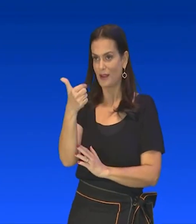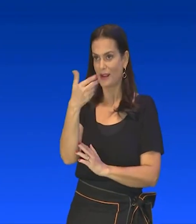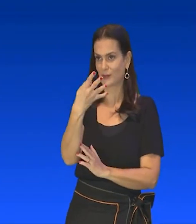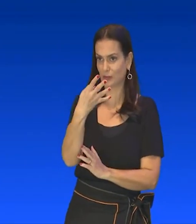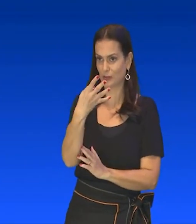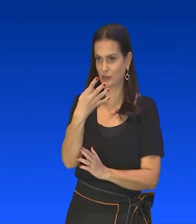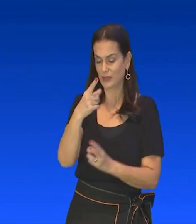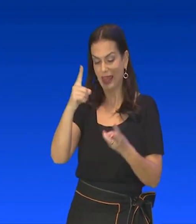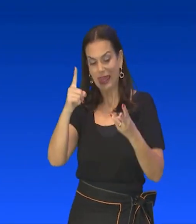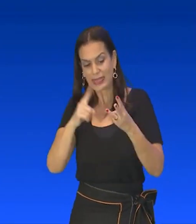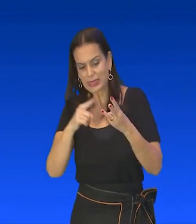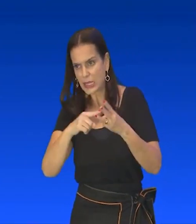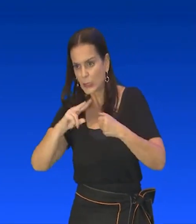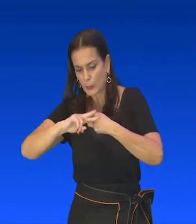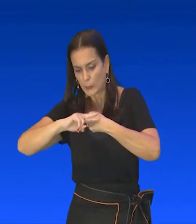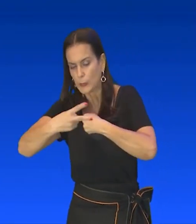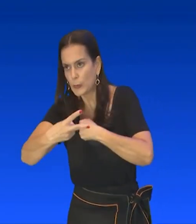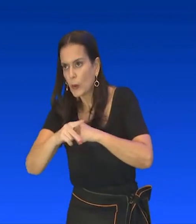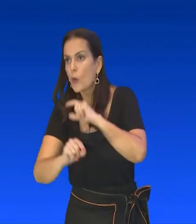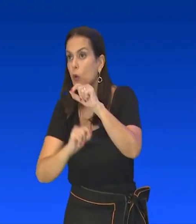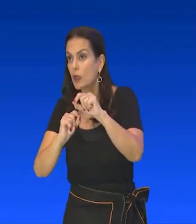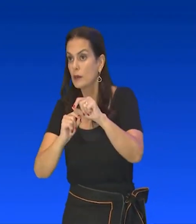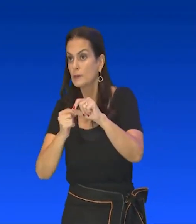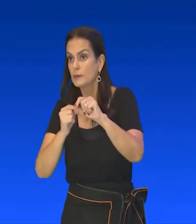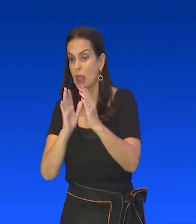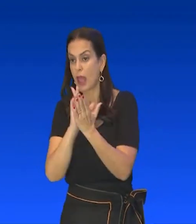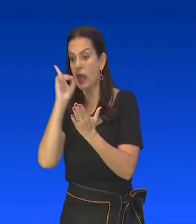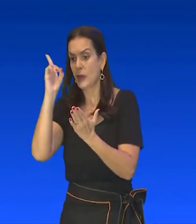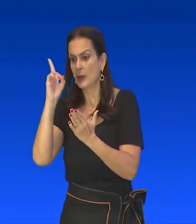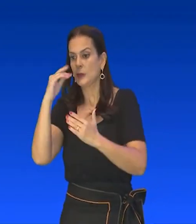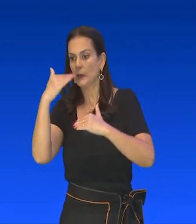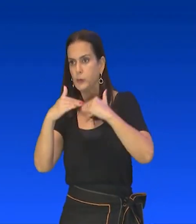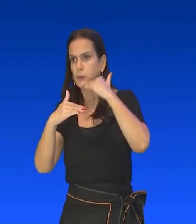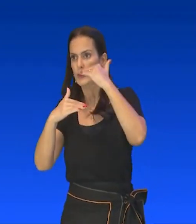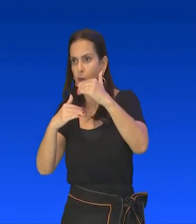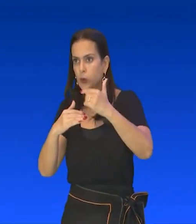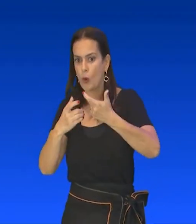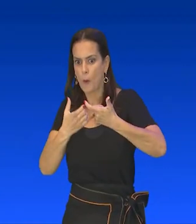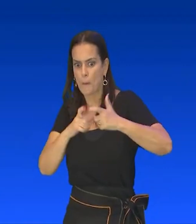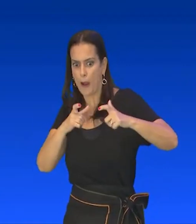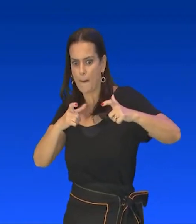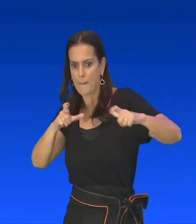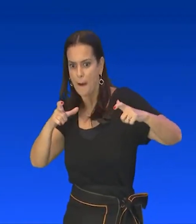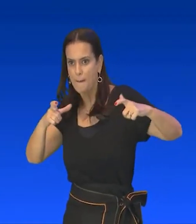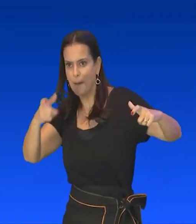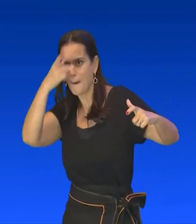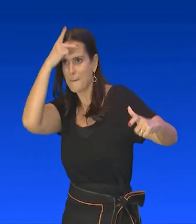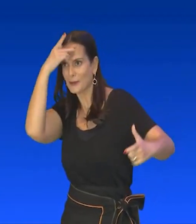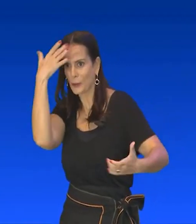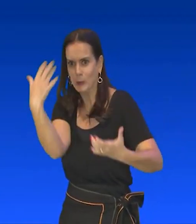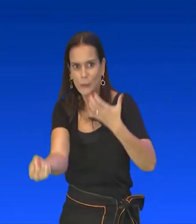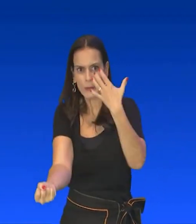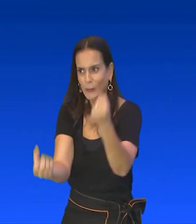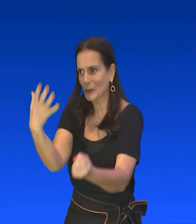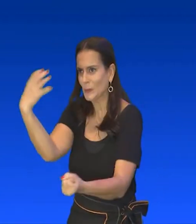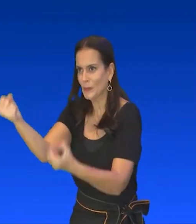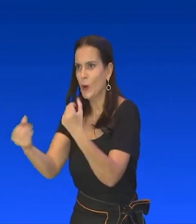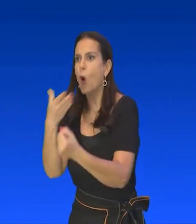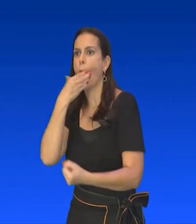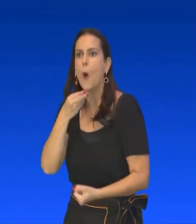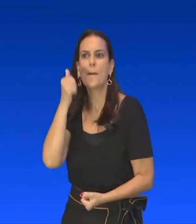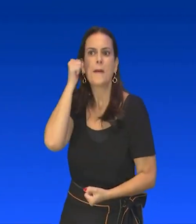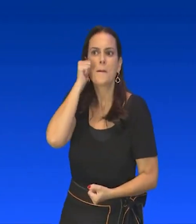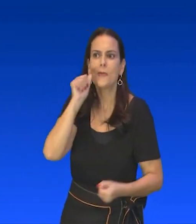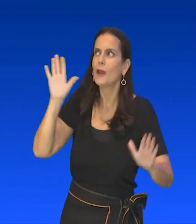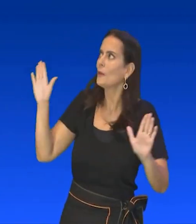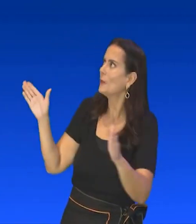terceira coisa, a repercussão. Diz a palavra do Senhor: crescia mais e mais a multidão de crentes, tanto homens como mulheres agregados ao